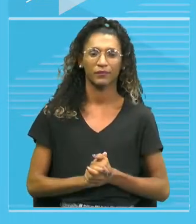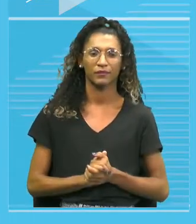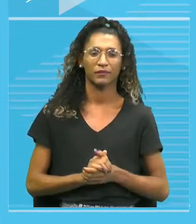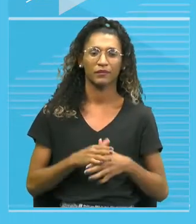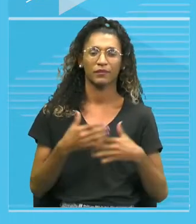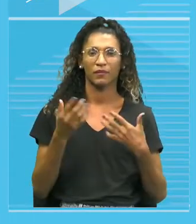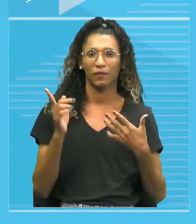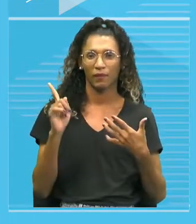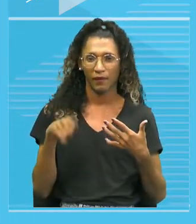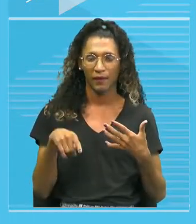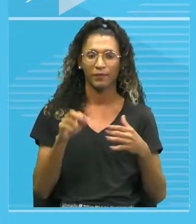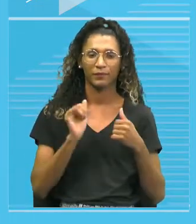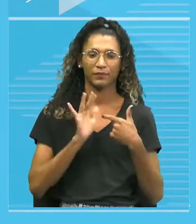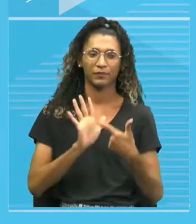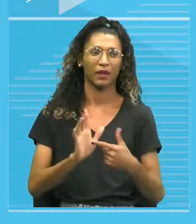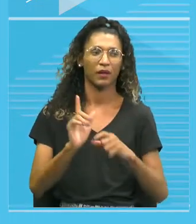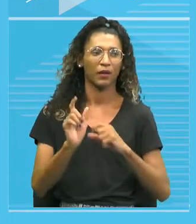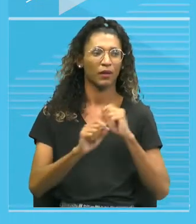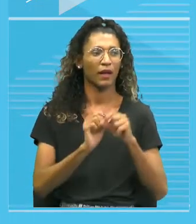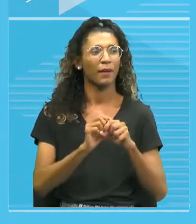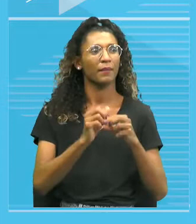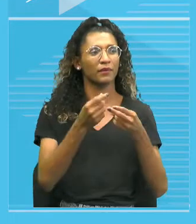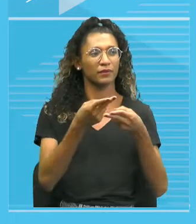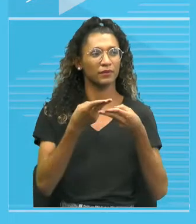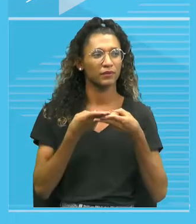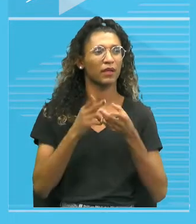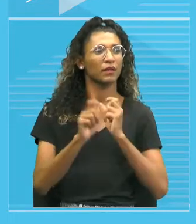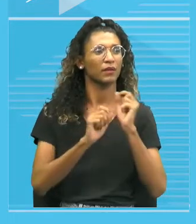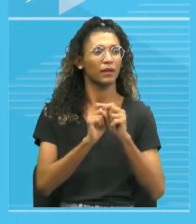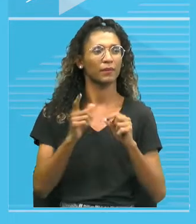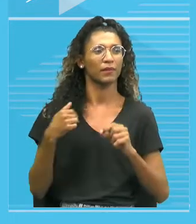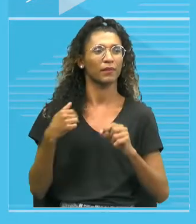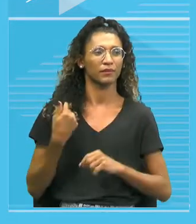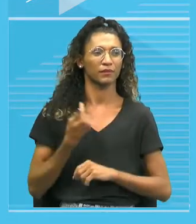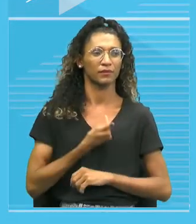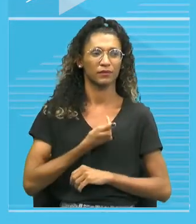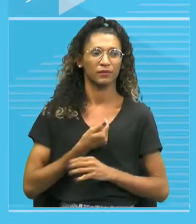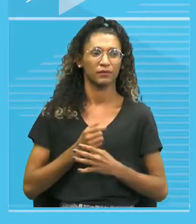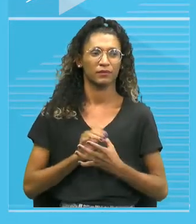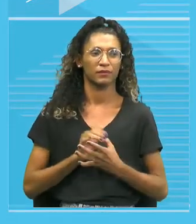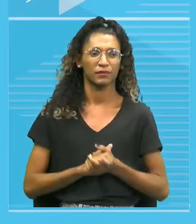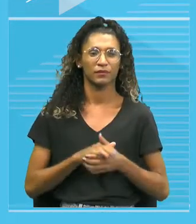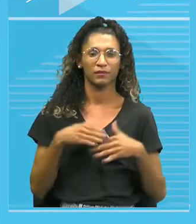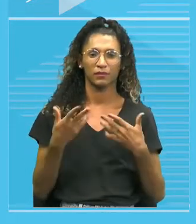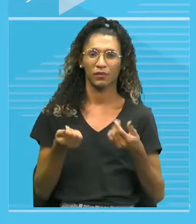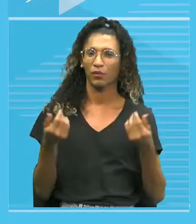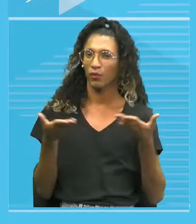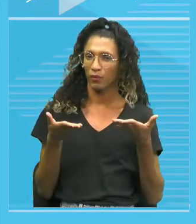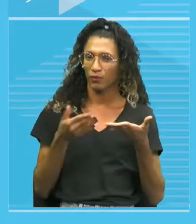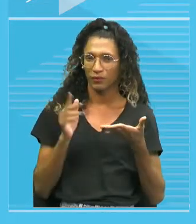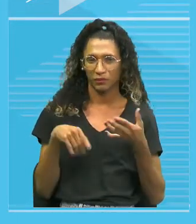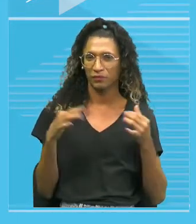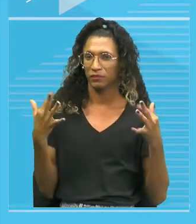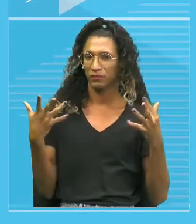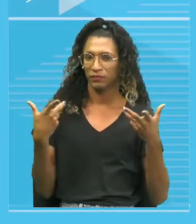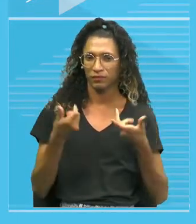Exatamente para isso. Para ser utilizada a nosso favor. Medicina hoje é fantástica, né,